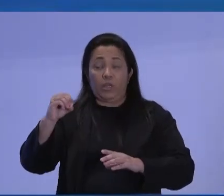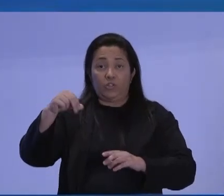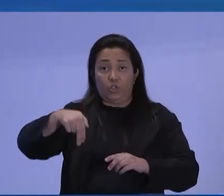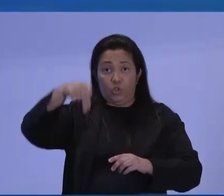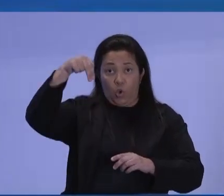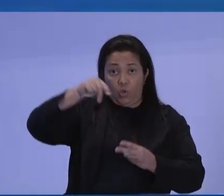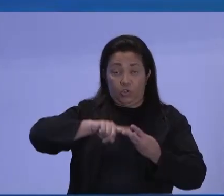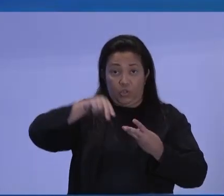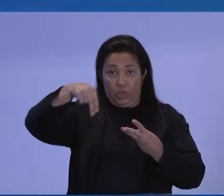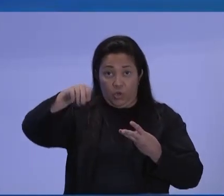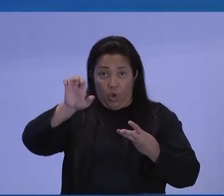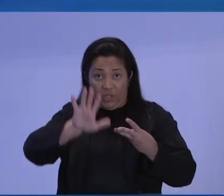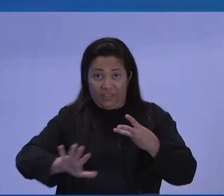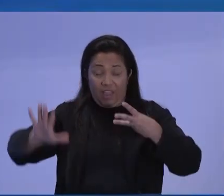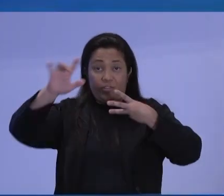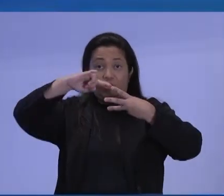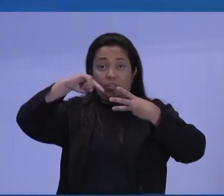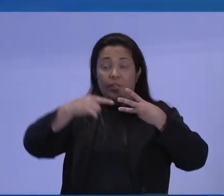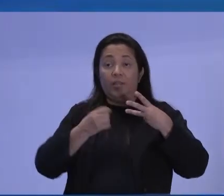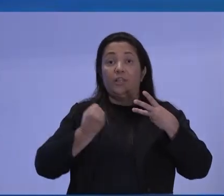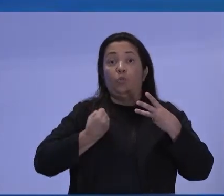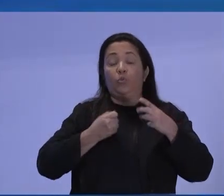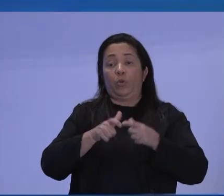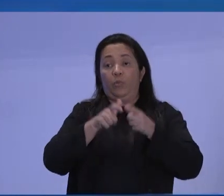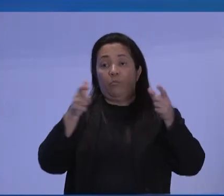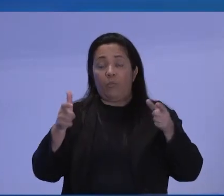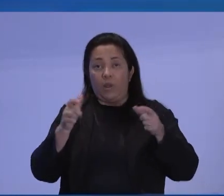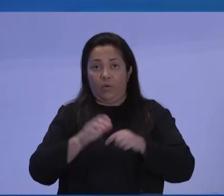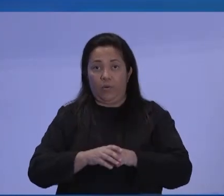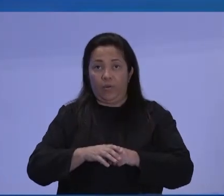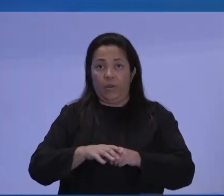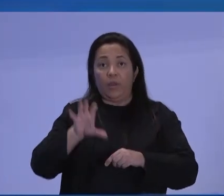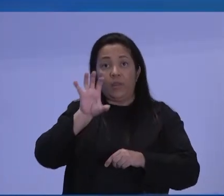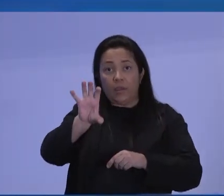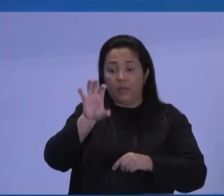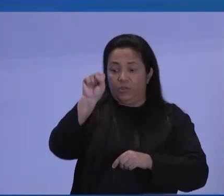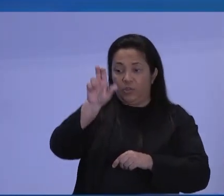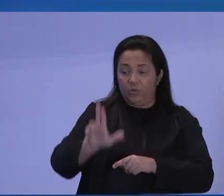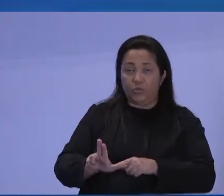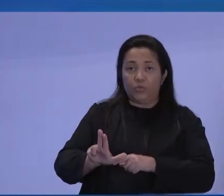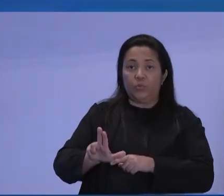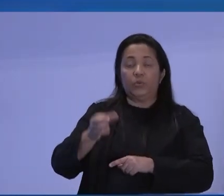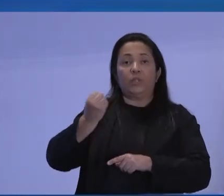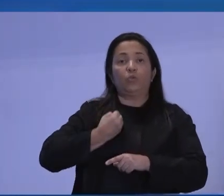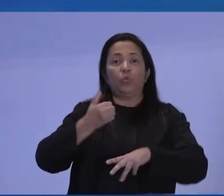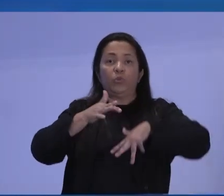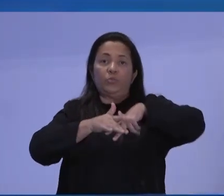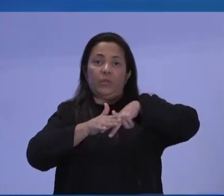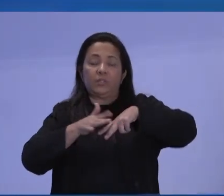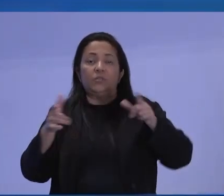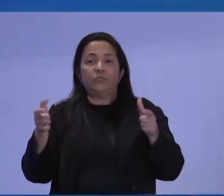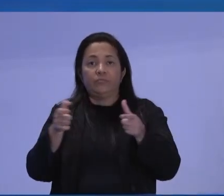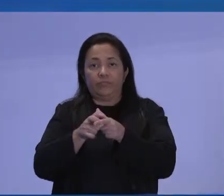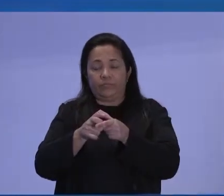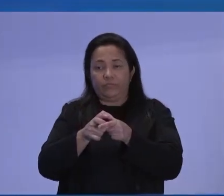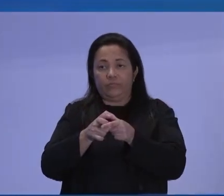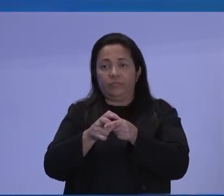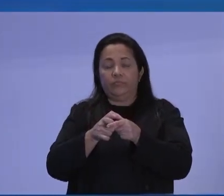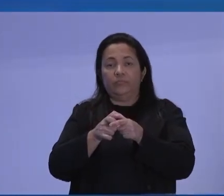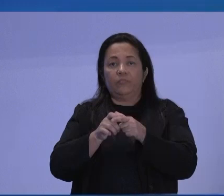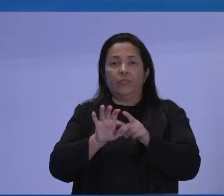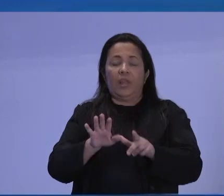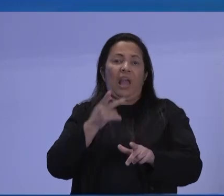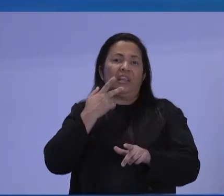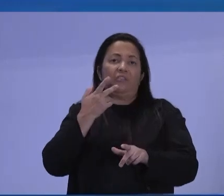Nordeste, e com menor número de casos a gente vê a região Sul, principalmente. Isso não quer dizer que eu tenho que ter menos esforços